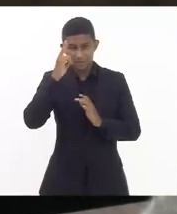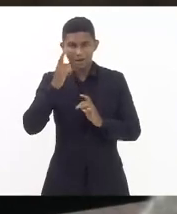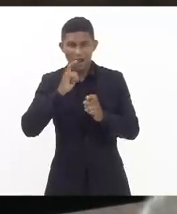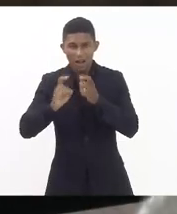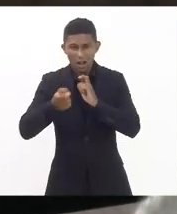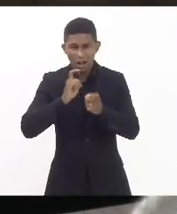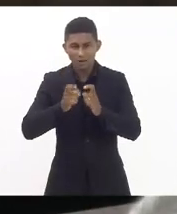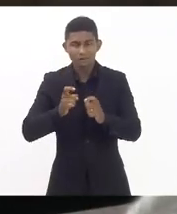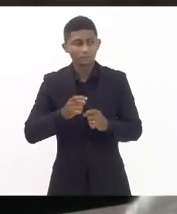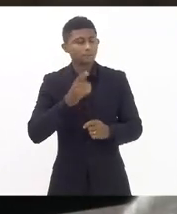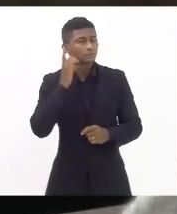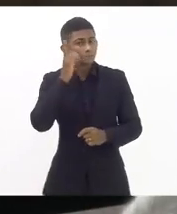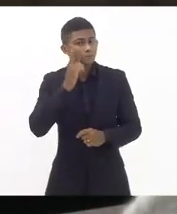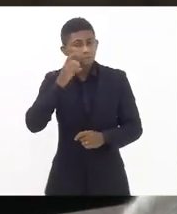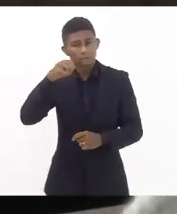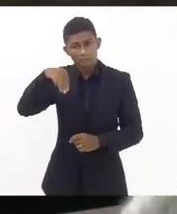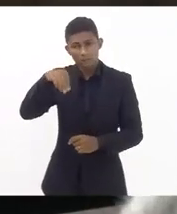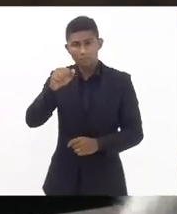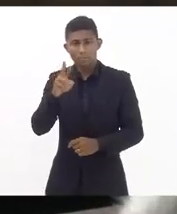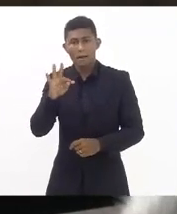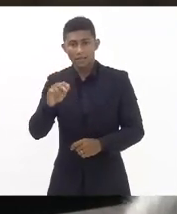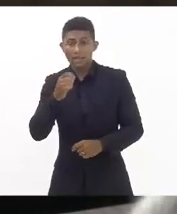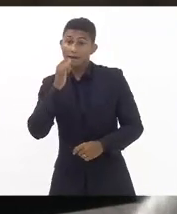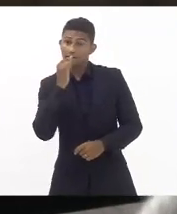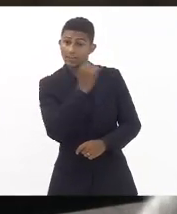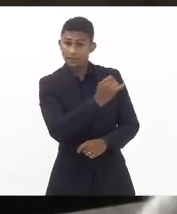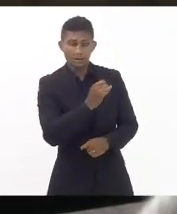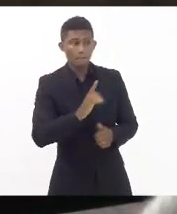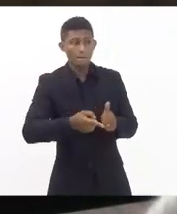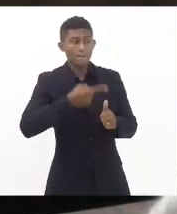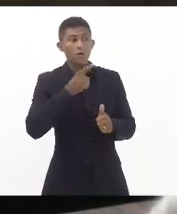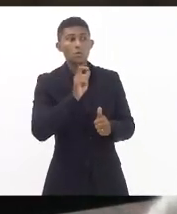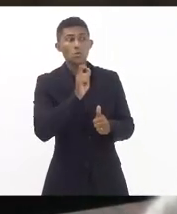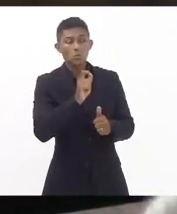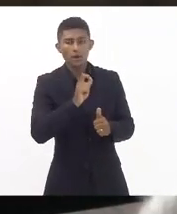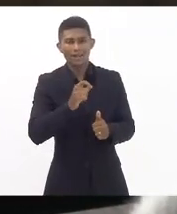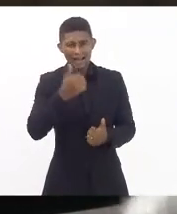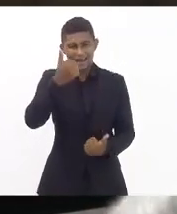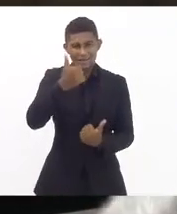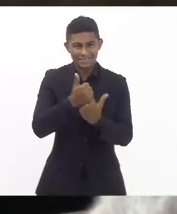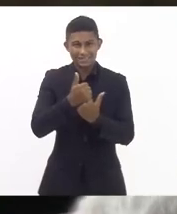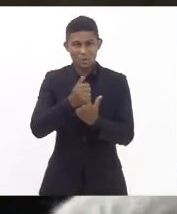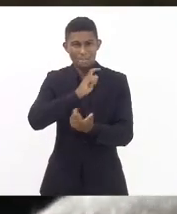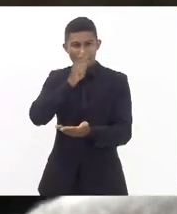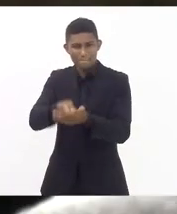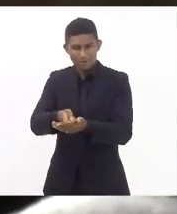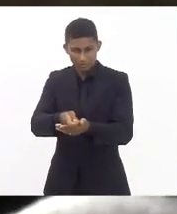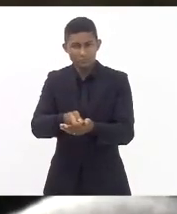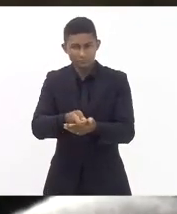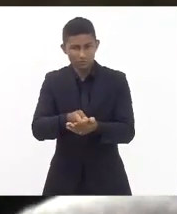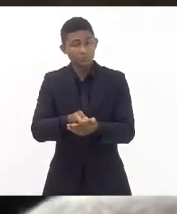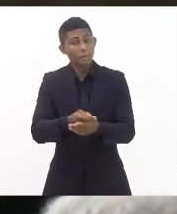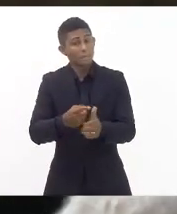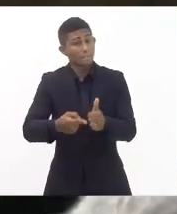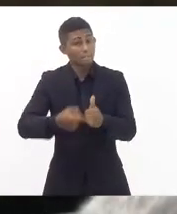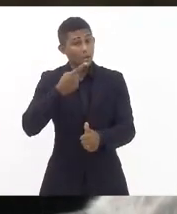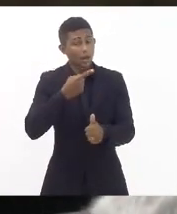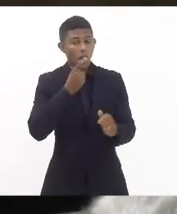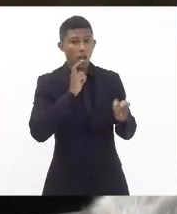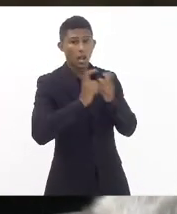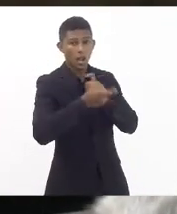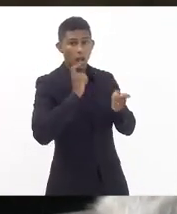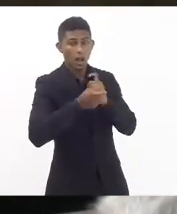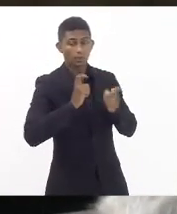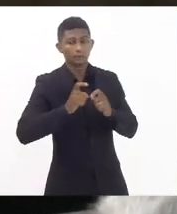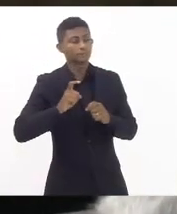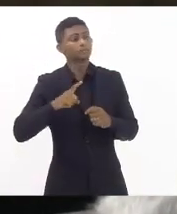faríamos primeiro o debate do auxílio, logo em seguida eu fiz um encaminhamento a ela, que, como ela